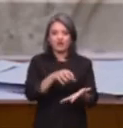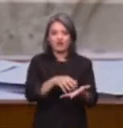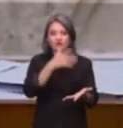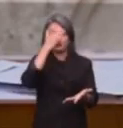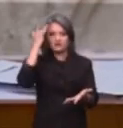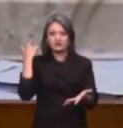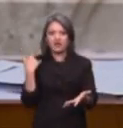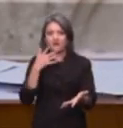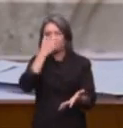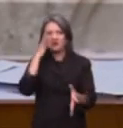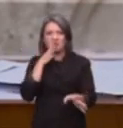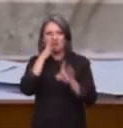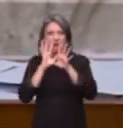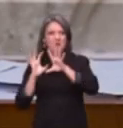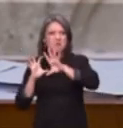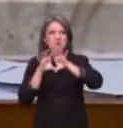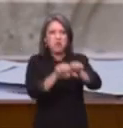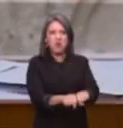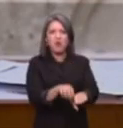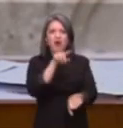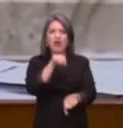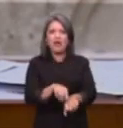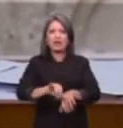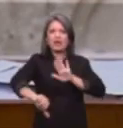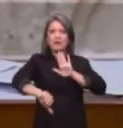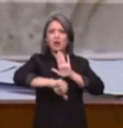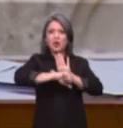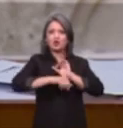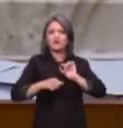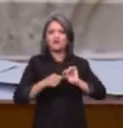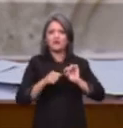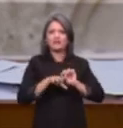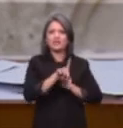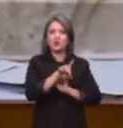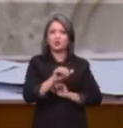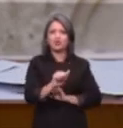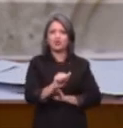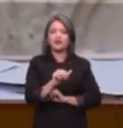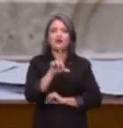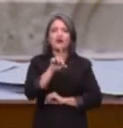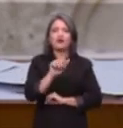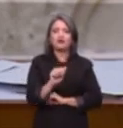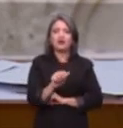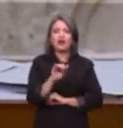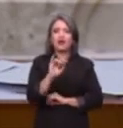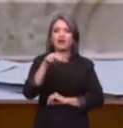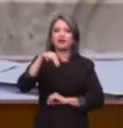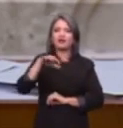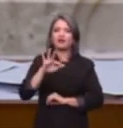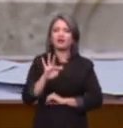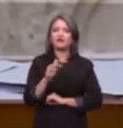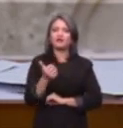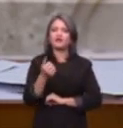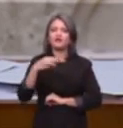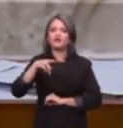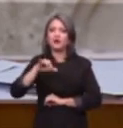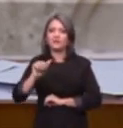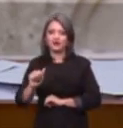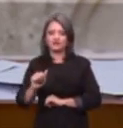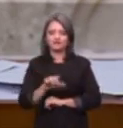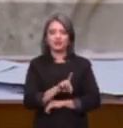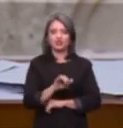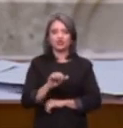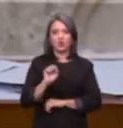histórica da nossa casa, naquilo que chamamos o Dia da Infâmia, que foi o dia 8 de